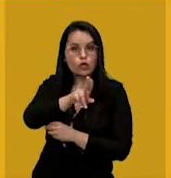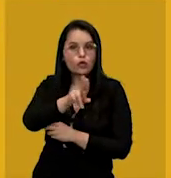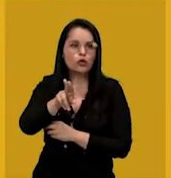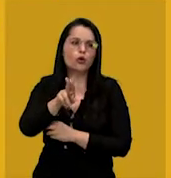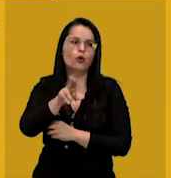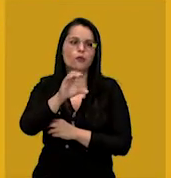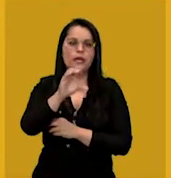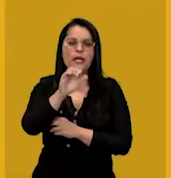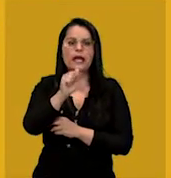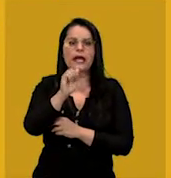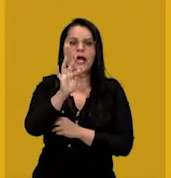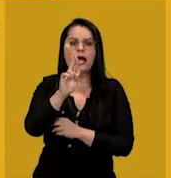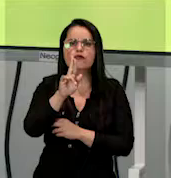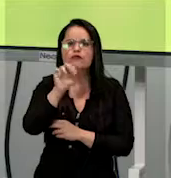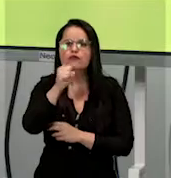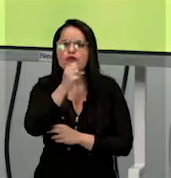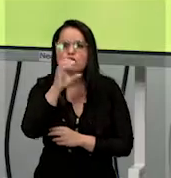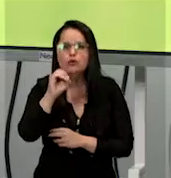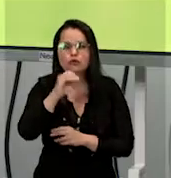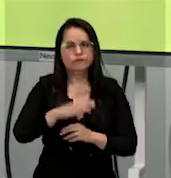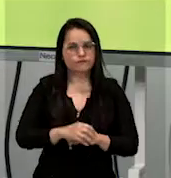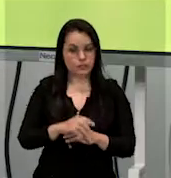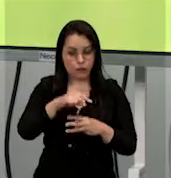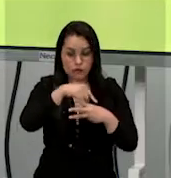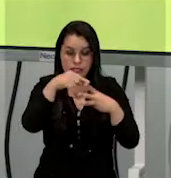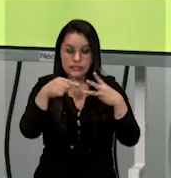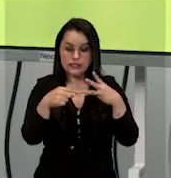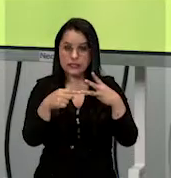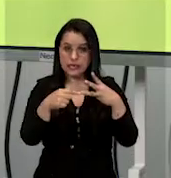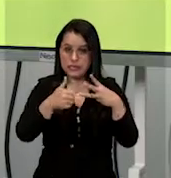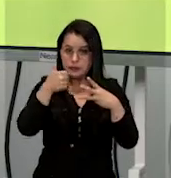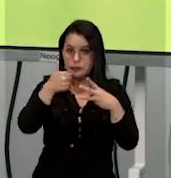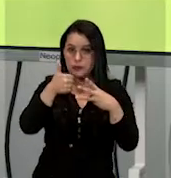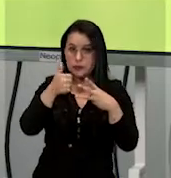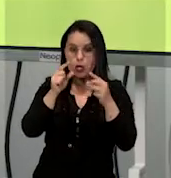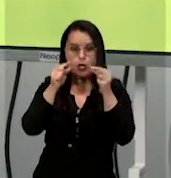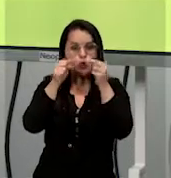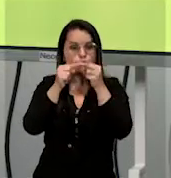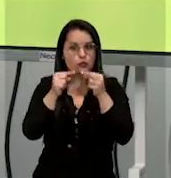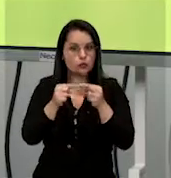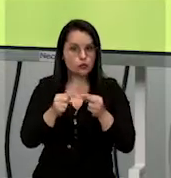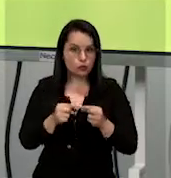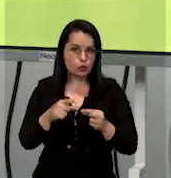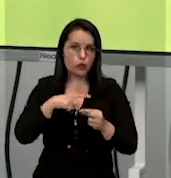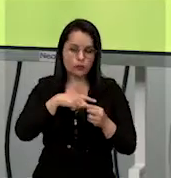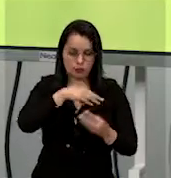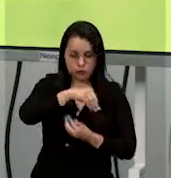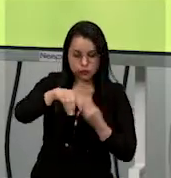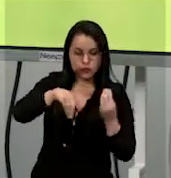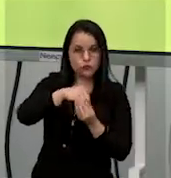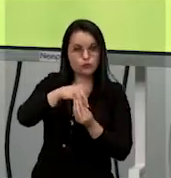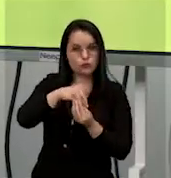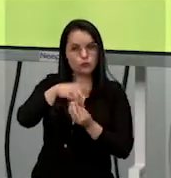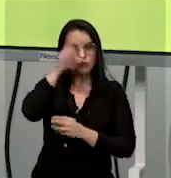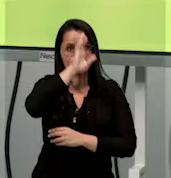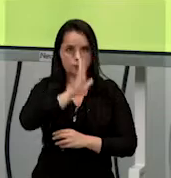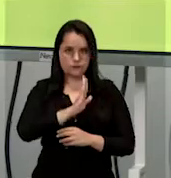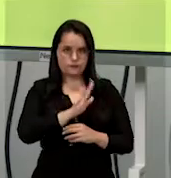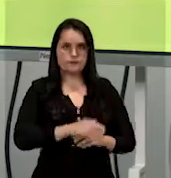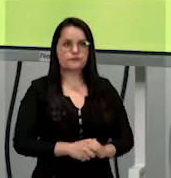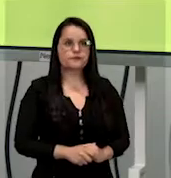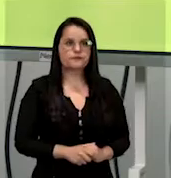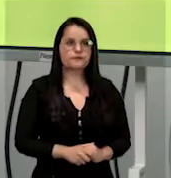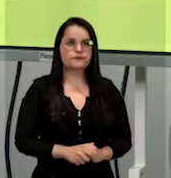chamado cafuzo. Essas foram as 3 primeiras etnias que foram miscigenadas aqui no nosso país, no